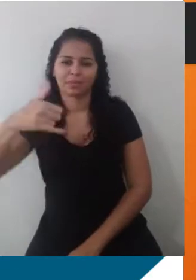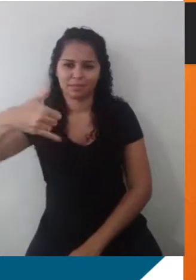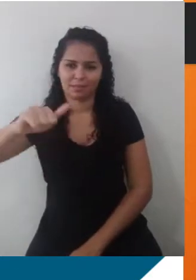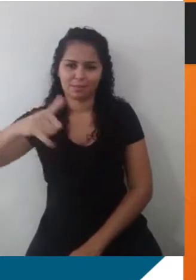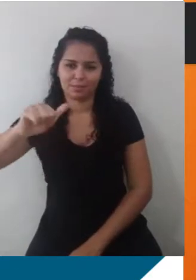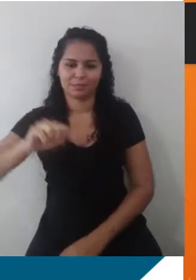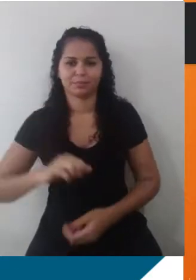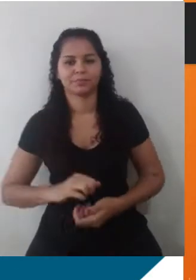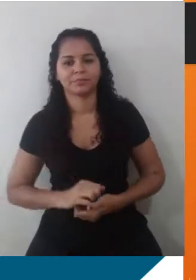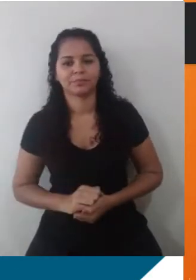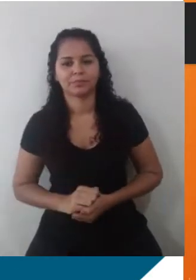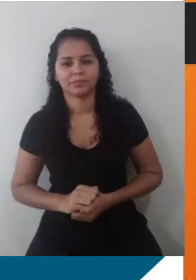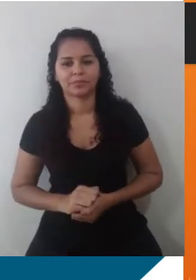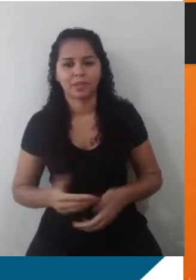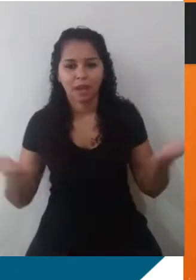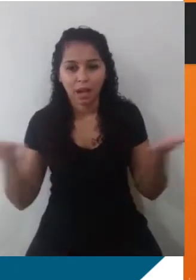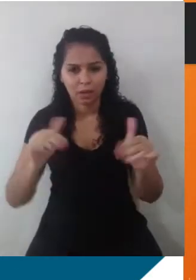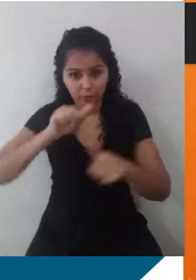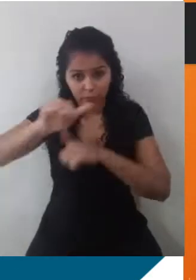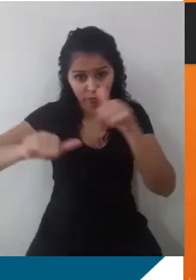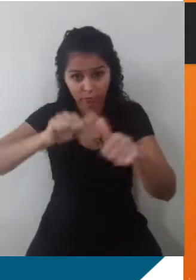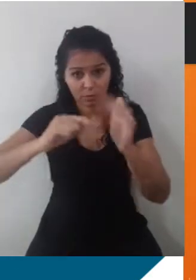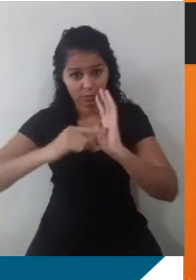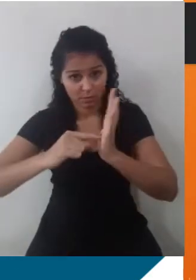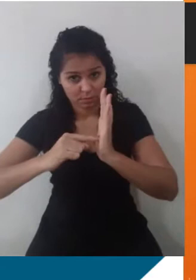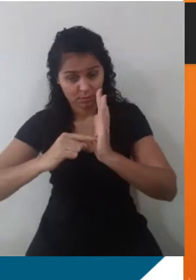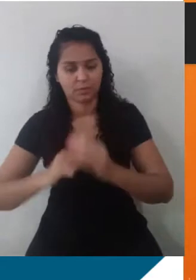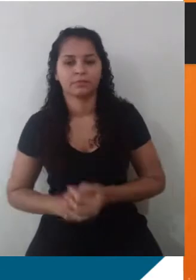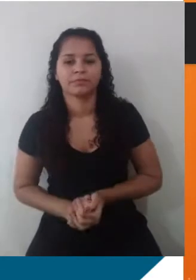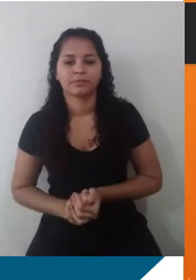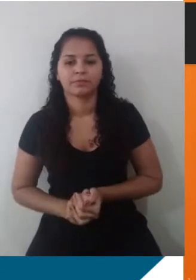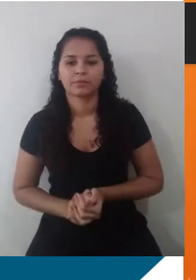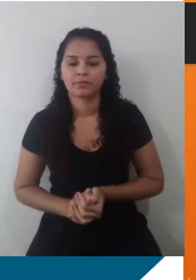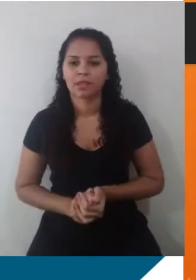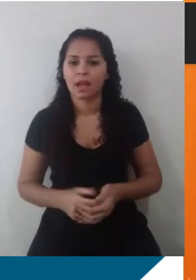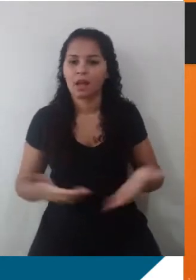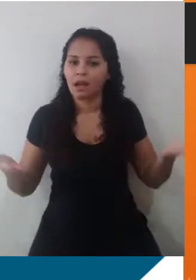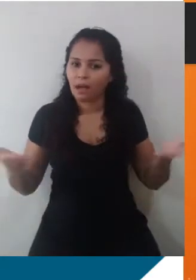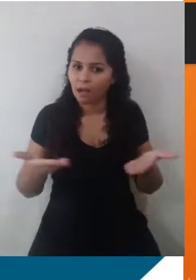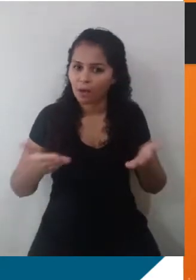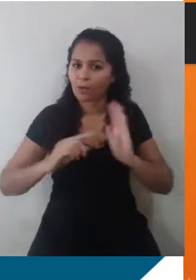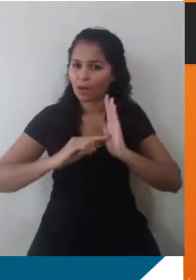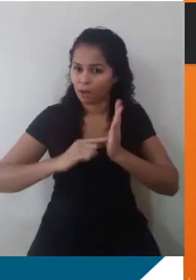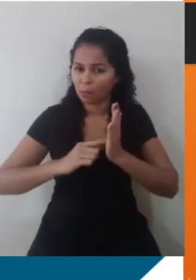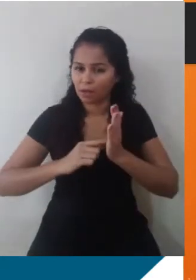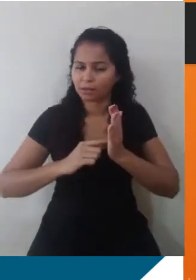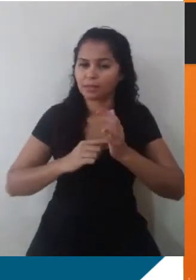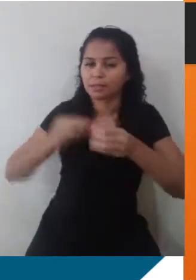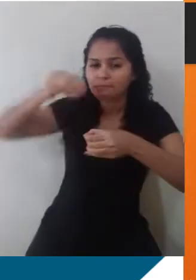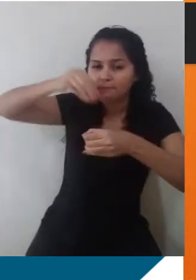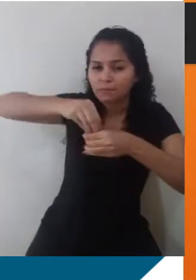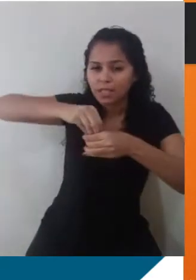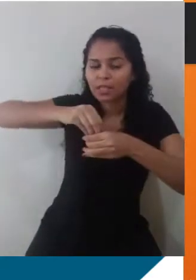y. Vamos agora mudar a nossa máquina transformadora para uma máquina que, ao receber números,